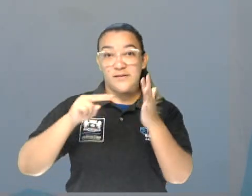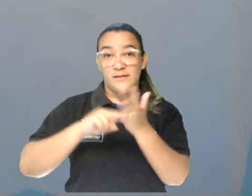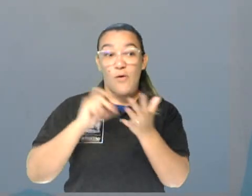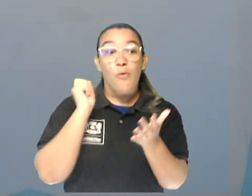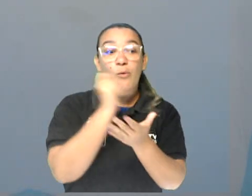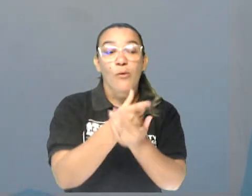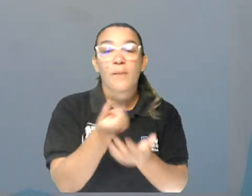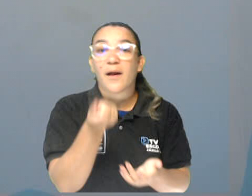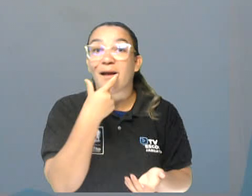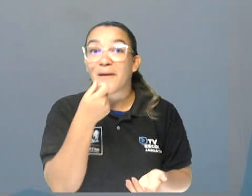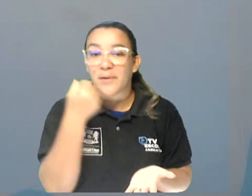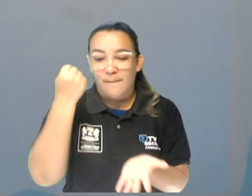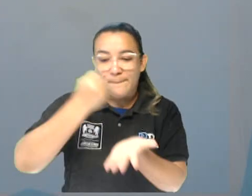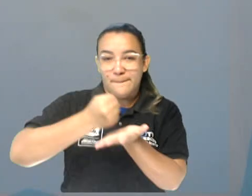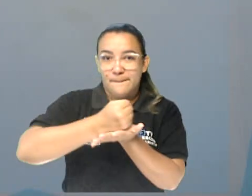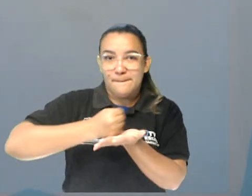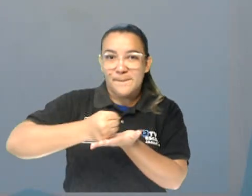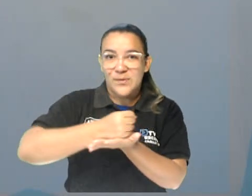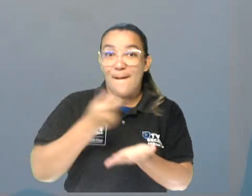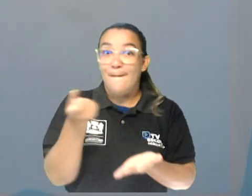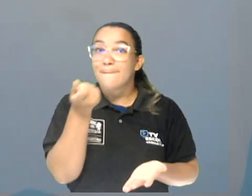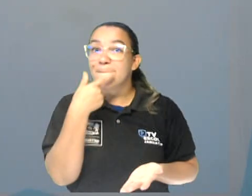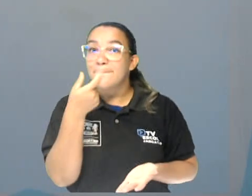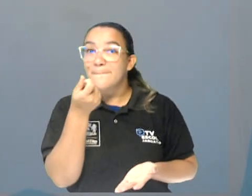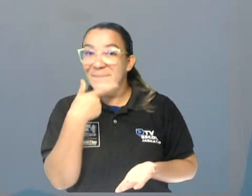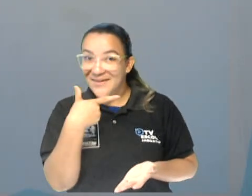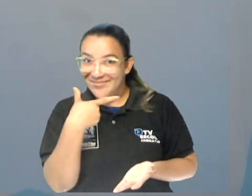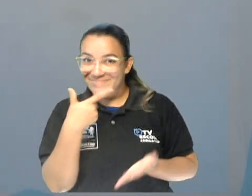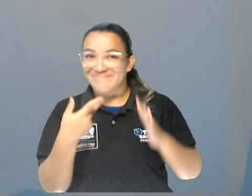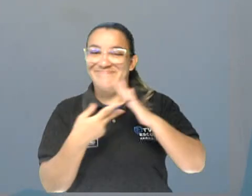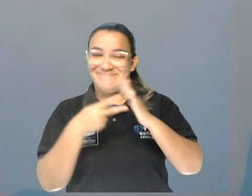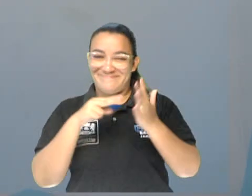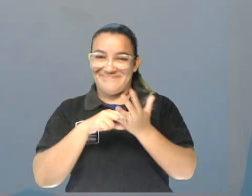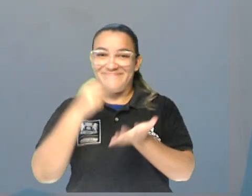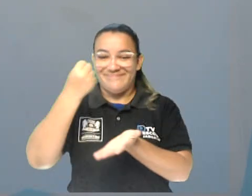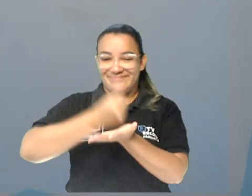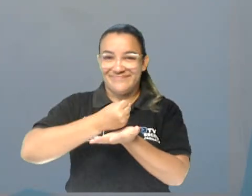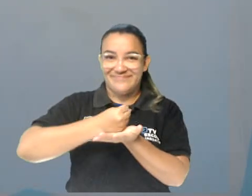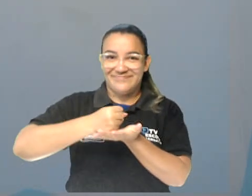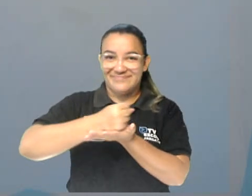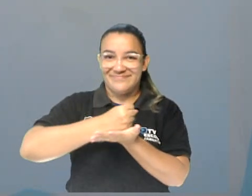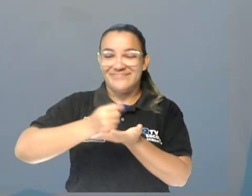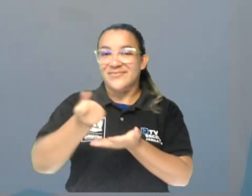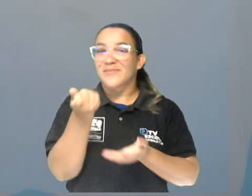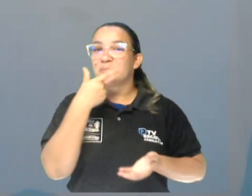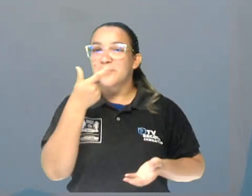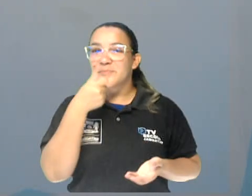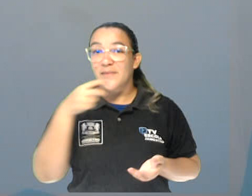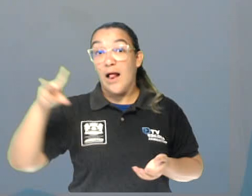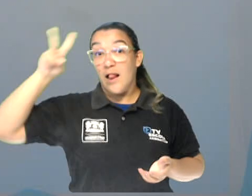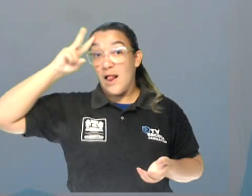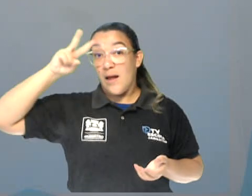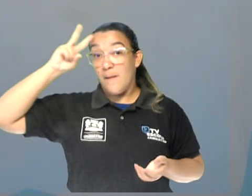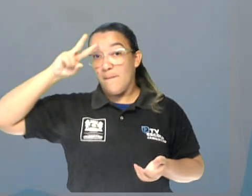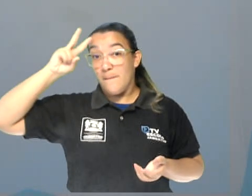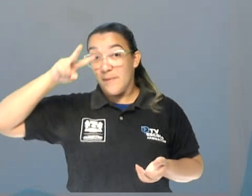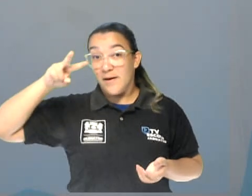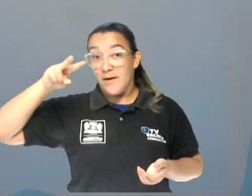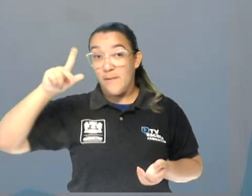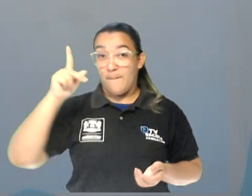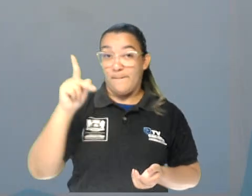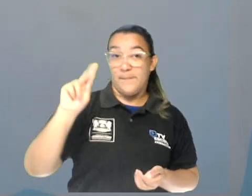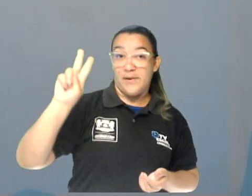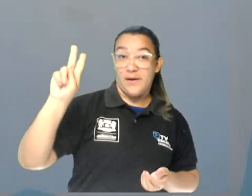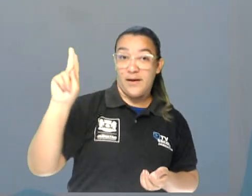remédios. Então, Pharmacy, que significa farmácia. Lembrando que em inglês, PH